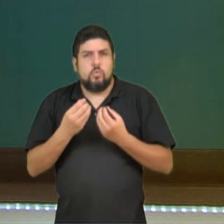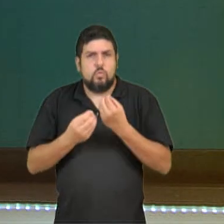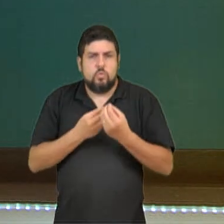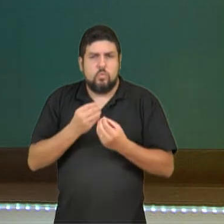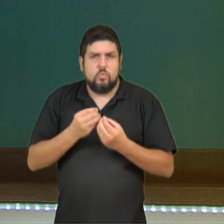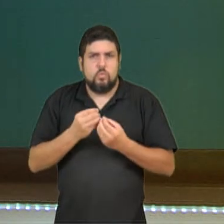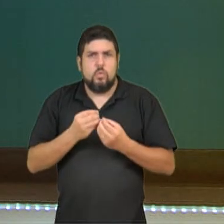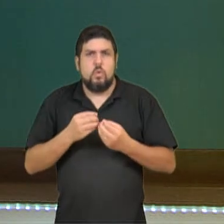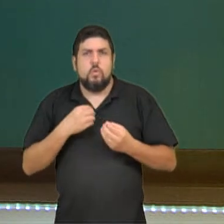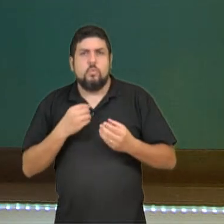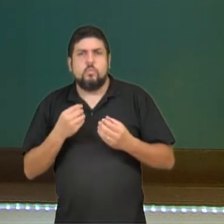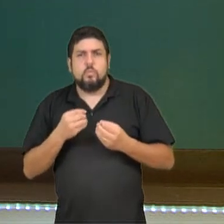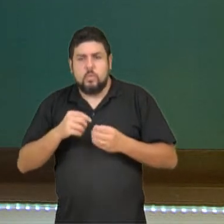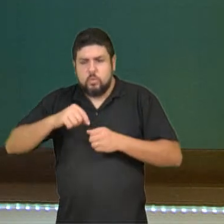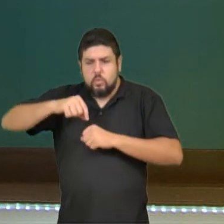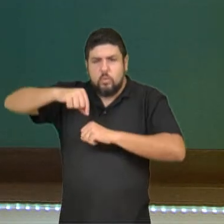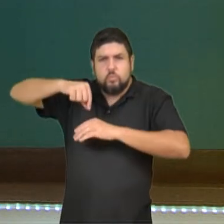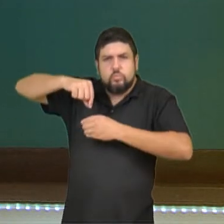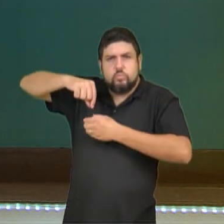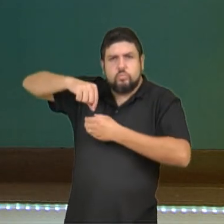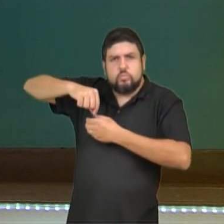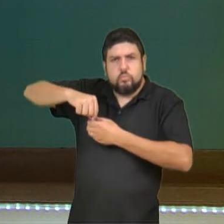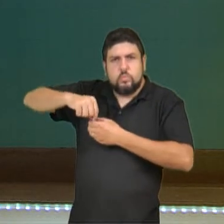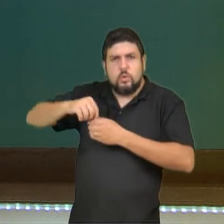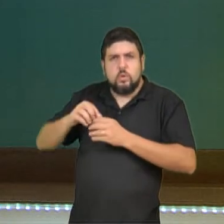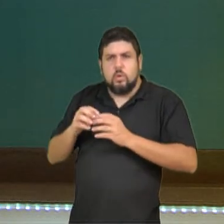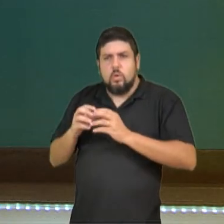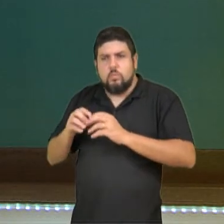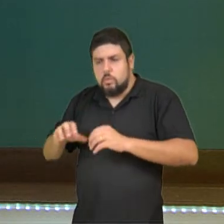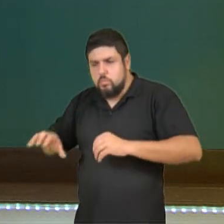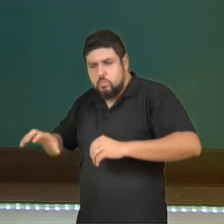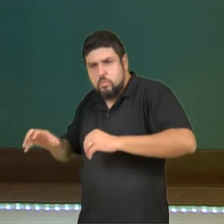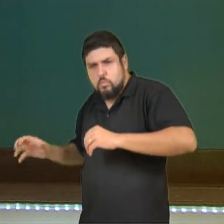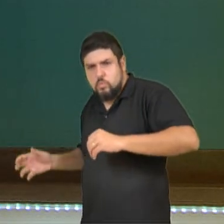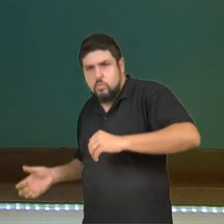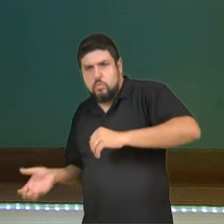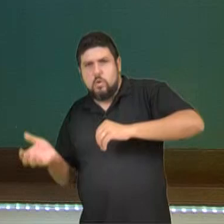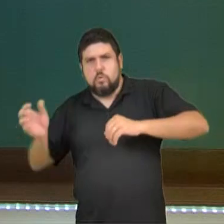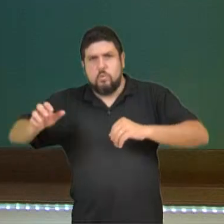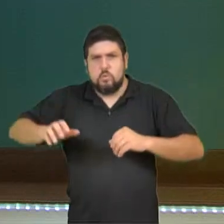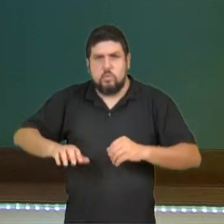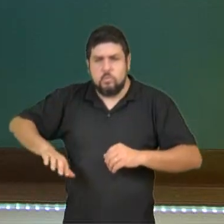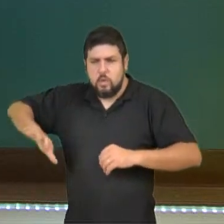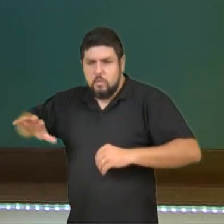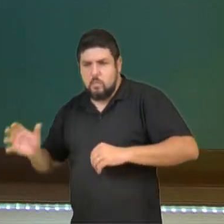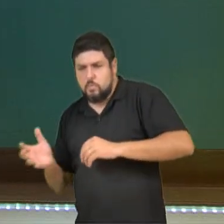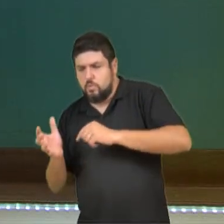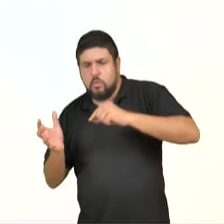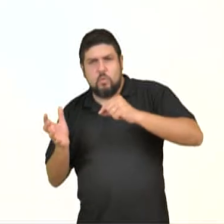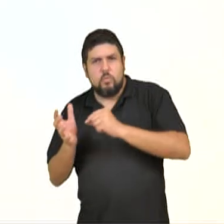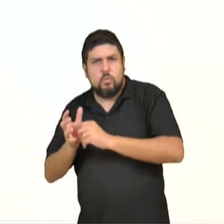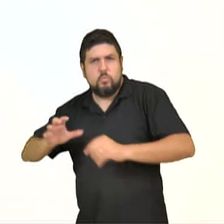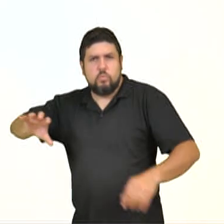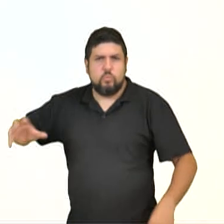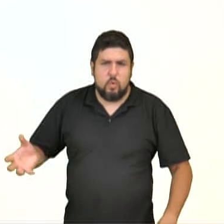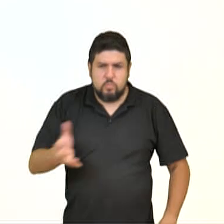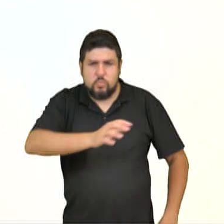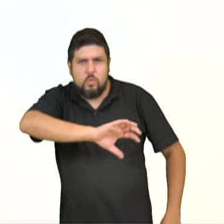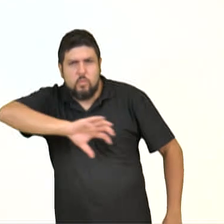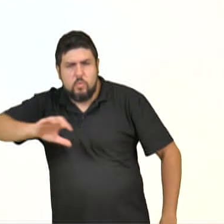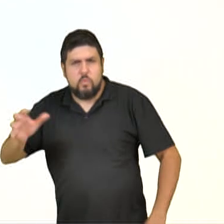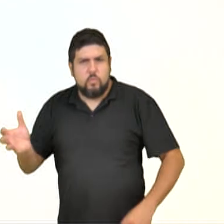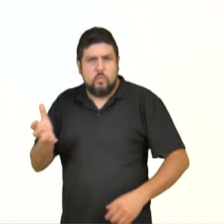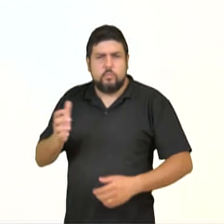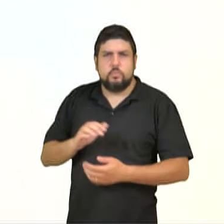bolas de softball para fazer o treino do arremesso de várias posições. Uma curiosidade bem bacana. O arremesso